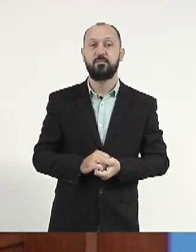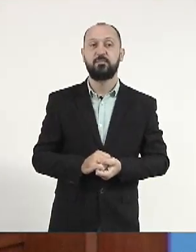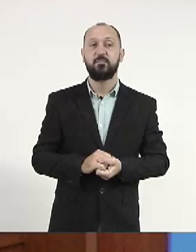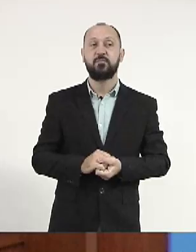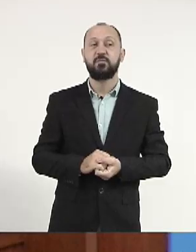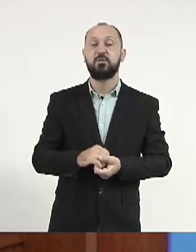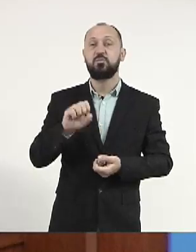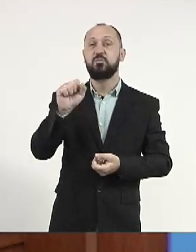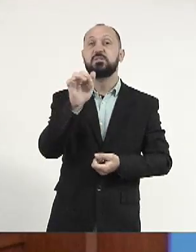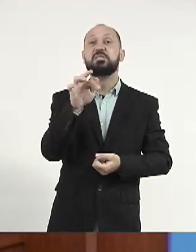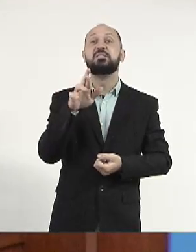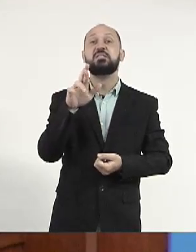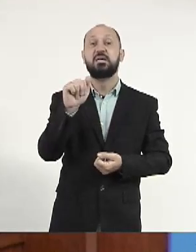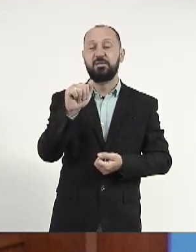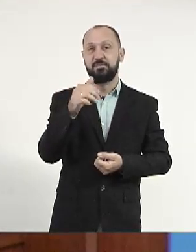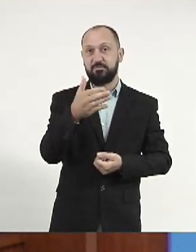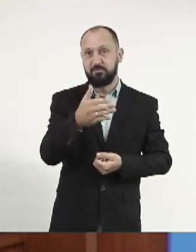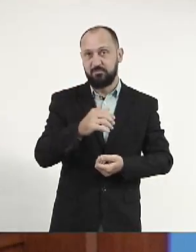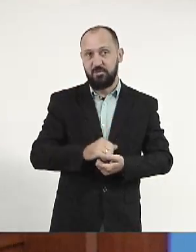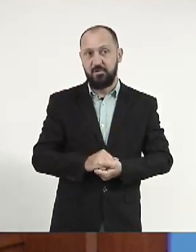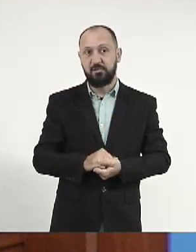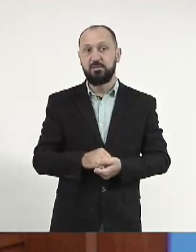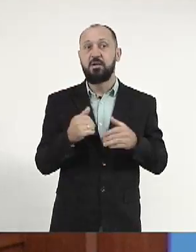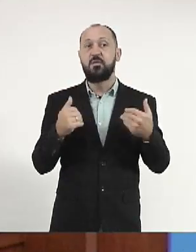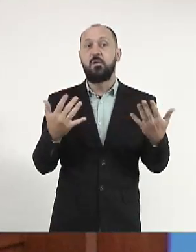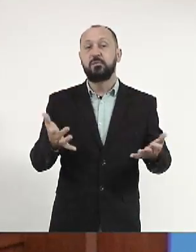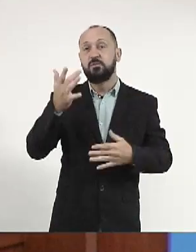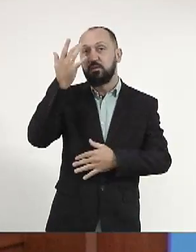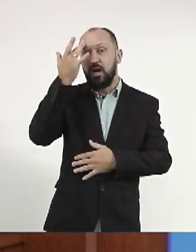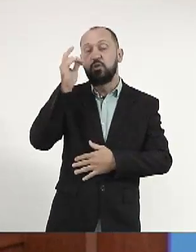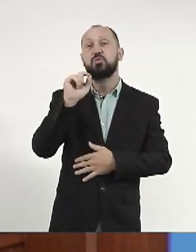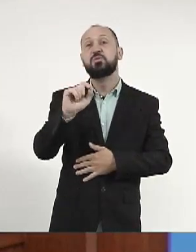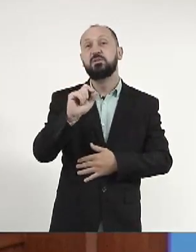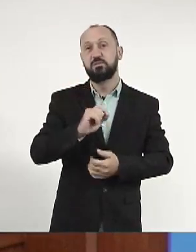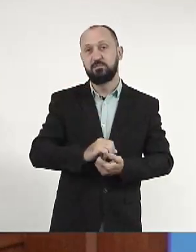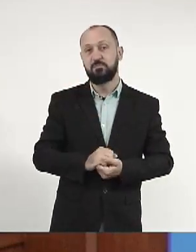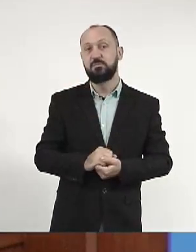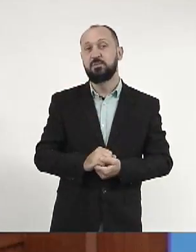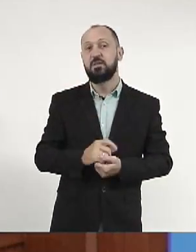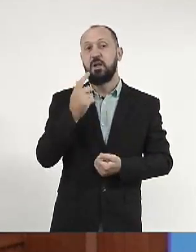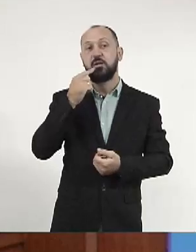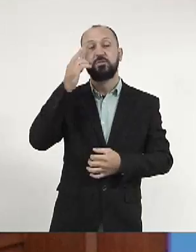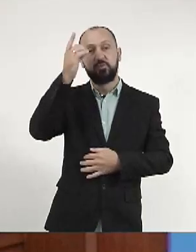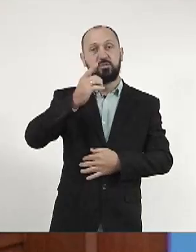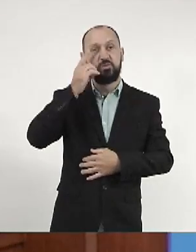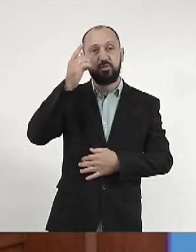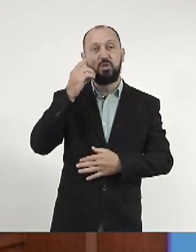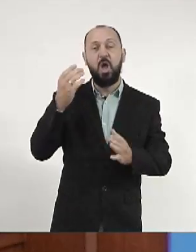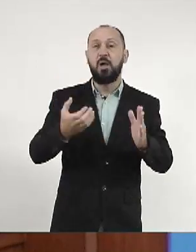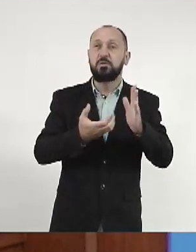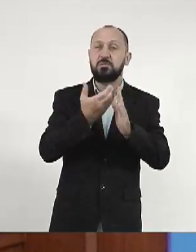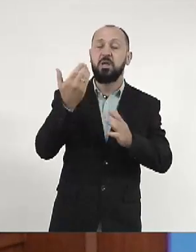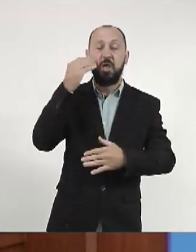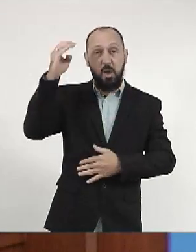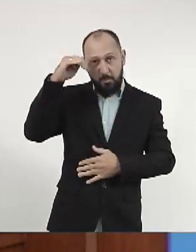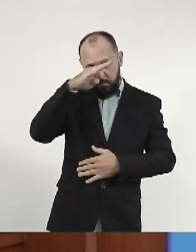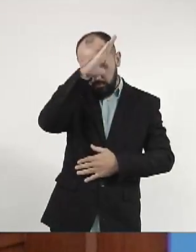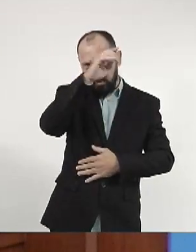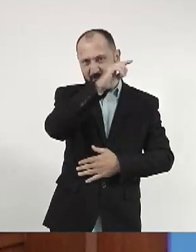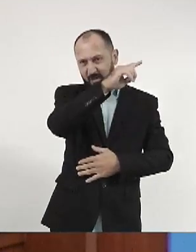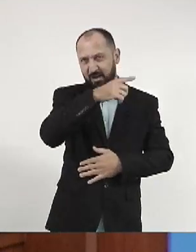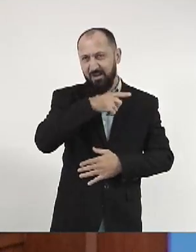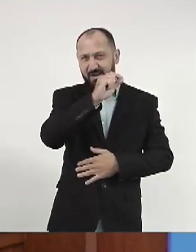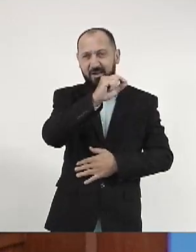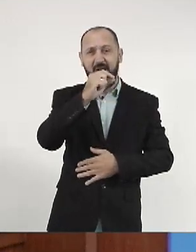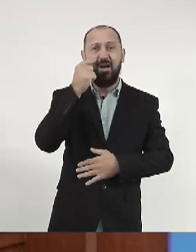do Plano Safra. Então, eu acho que esses deputados bolsonaristas que estão lá em